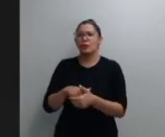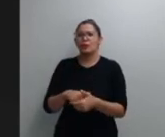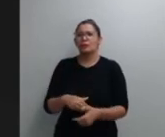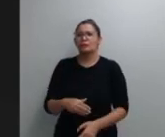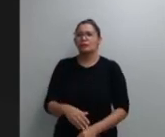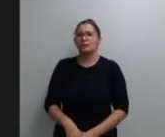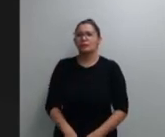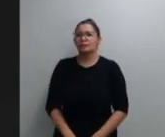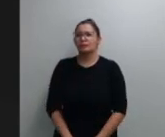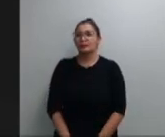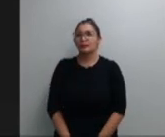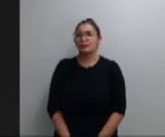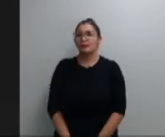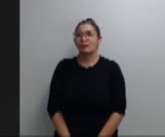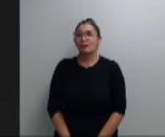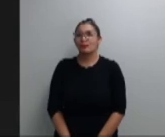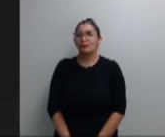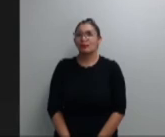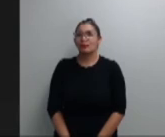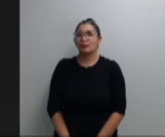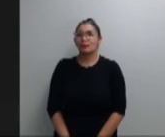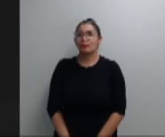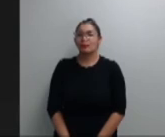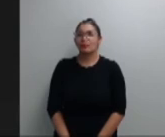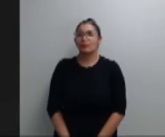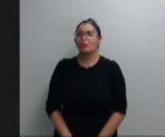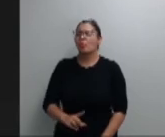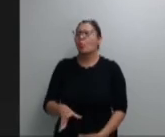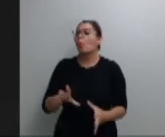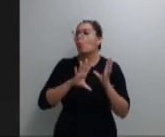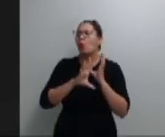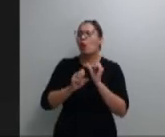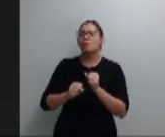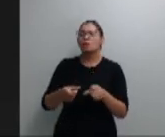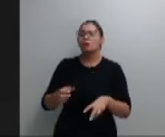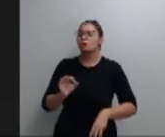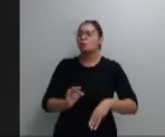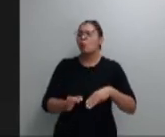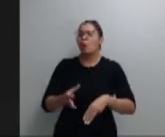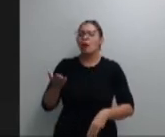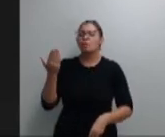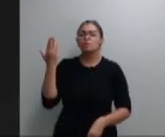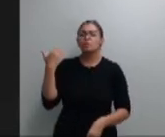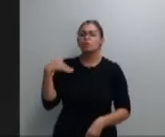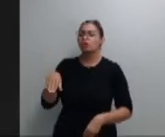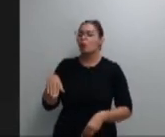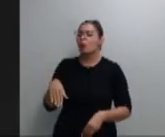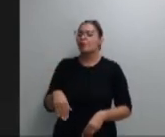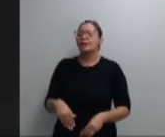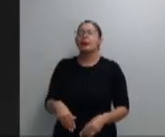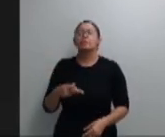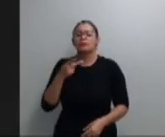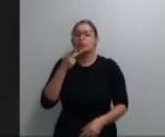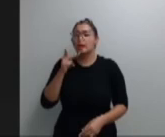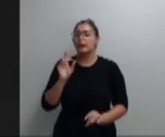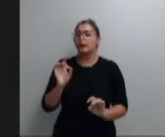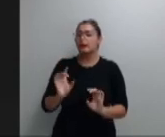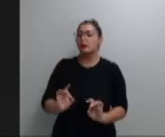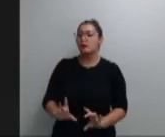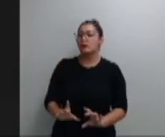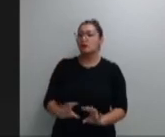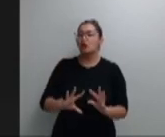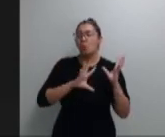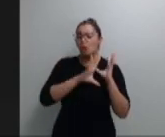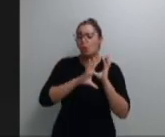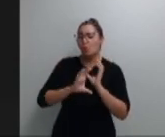que a ministra Regina tinha feito uma reformulação no voto original que eu tinha feito um destaque aí houve uma reformulação e eu